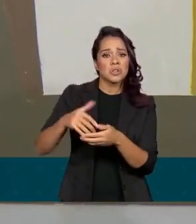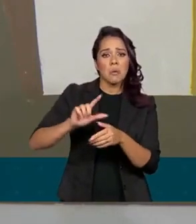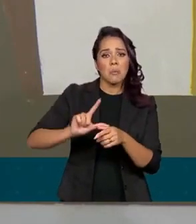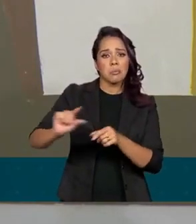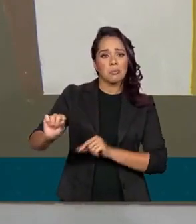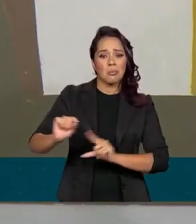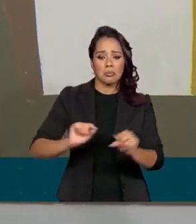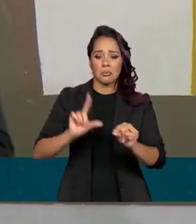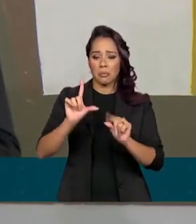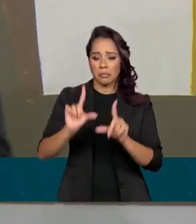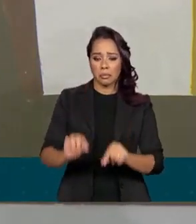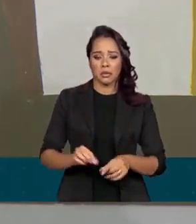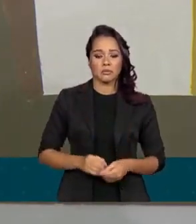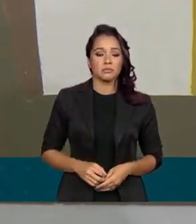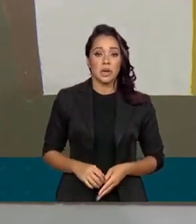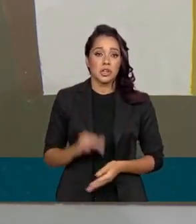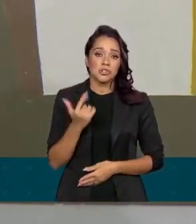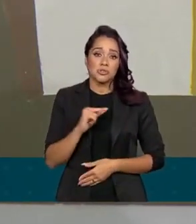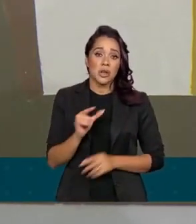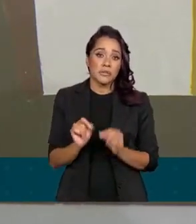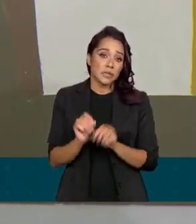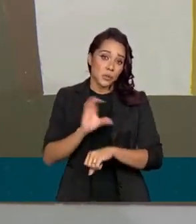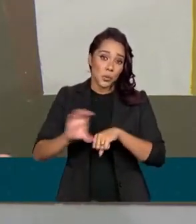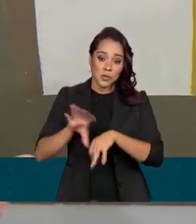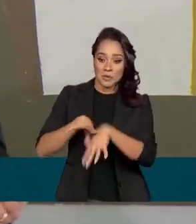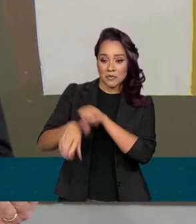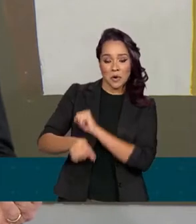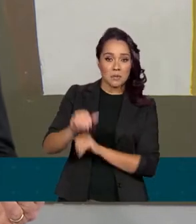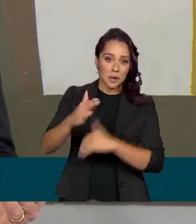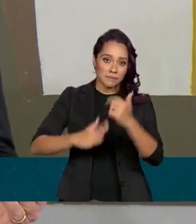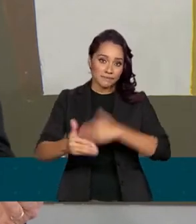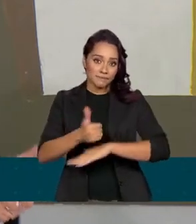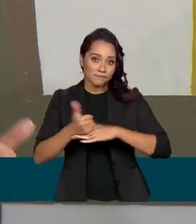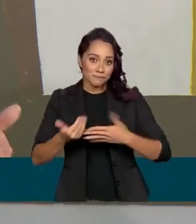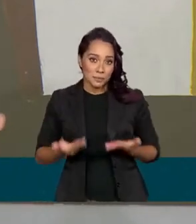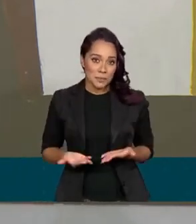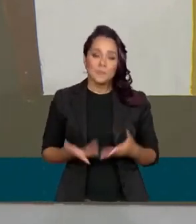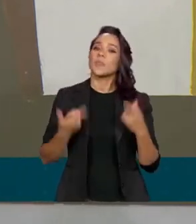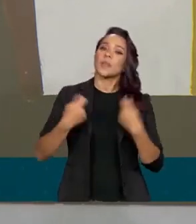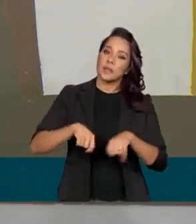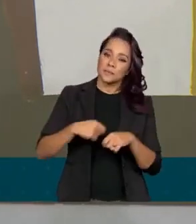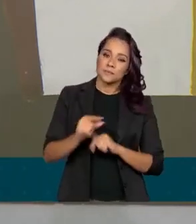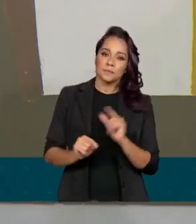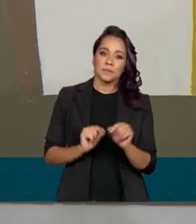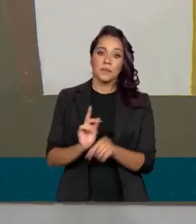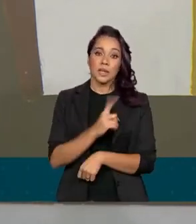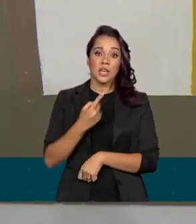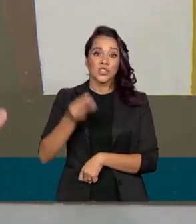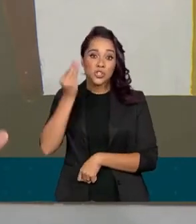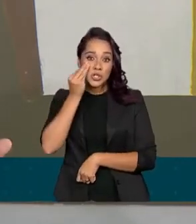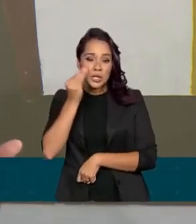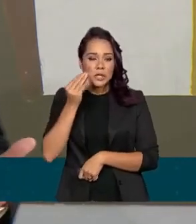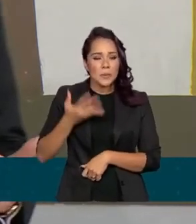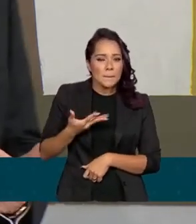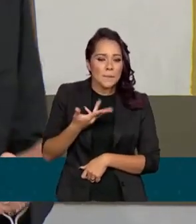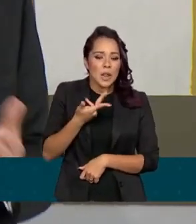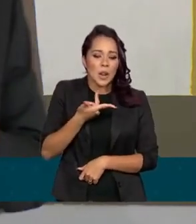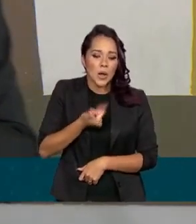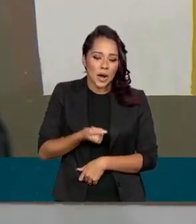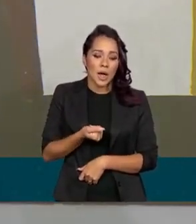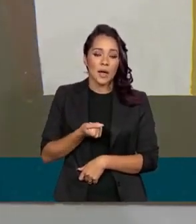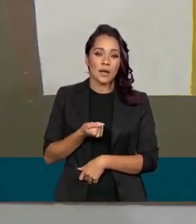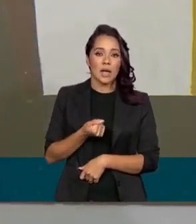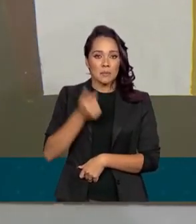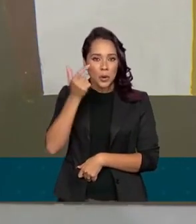dizimado e a gente não estava fazendo curso para formar essa gente. Então é preciso que a gente tente aprimorar para